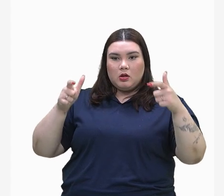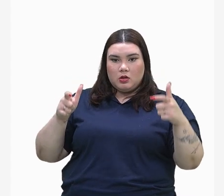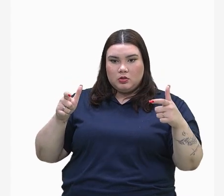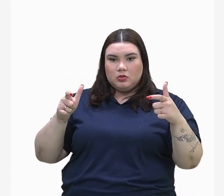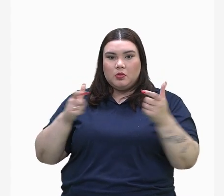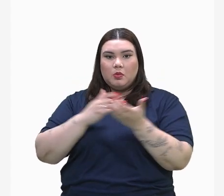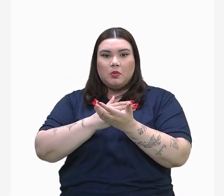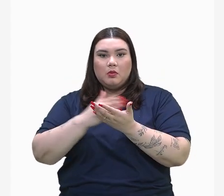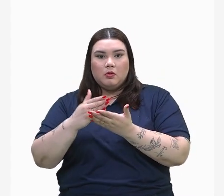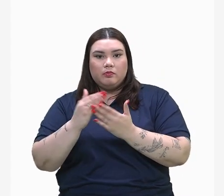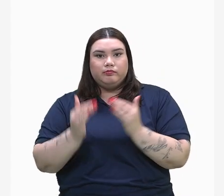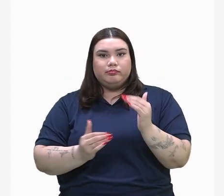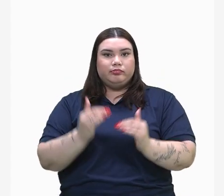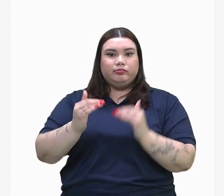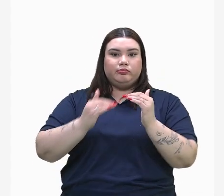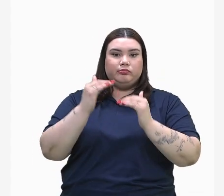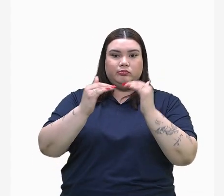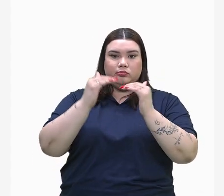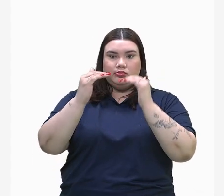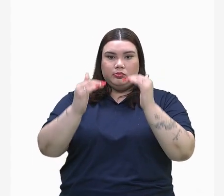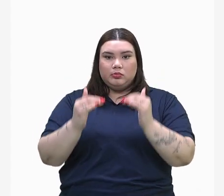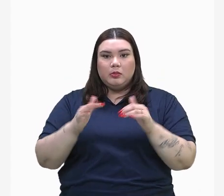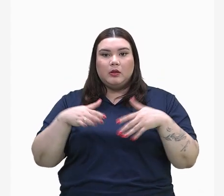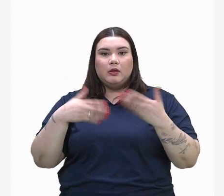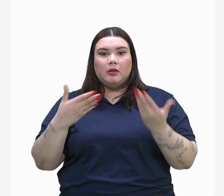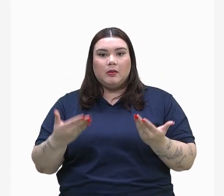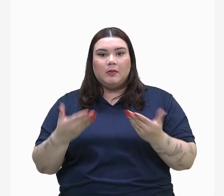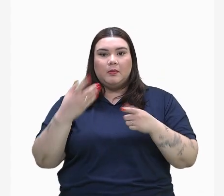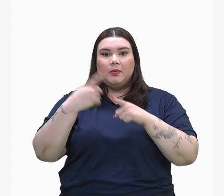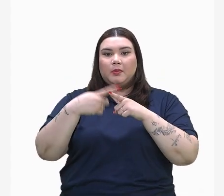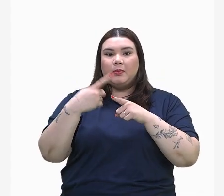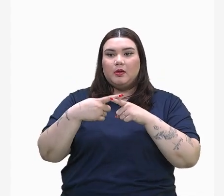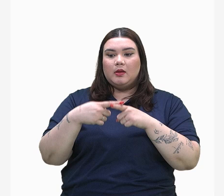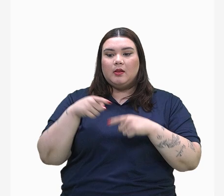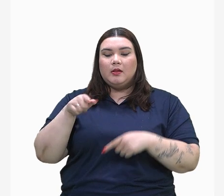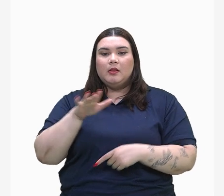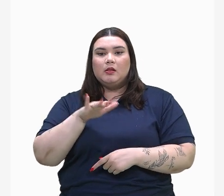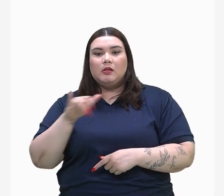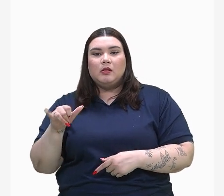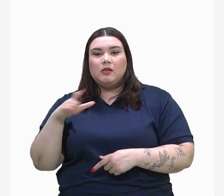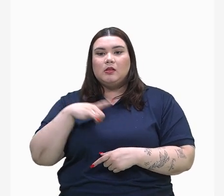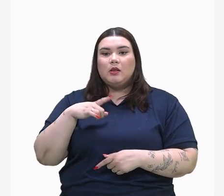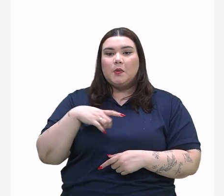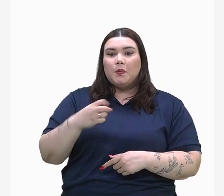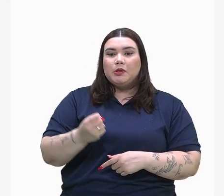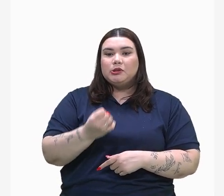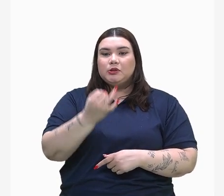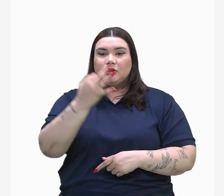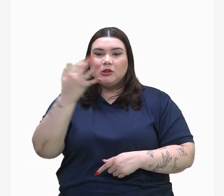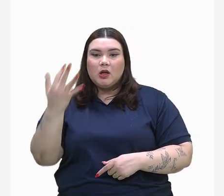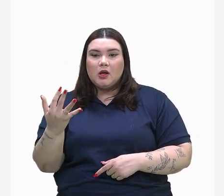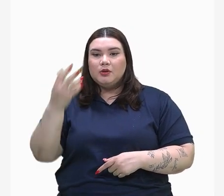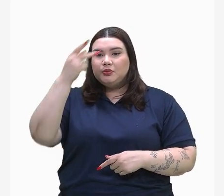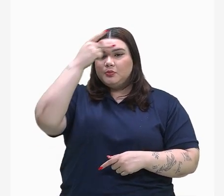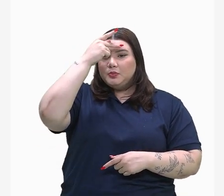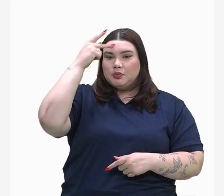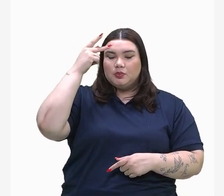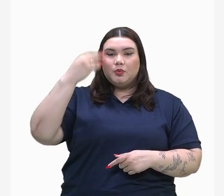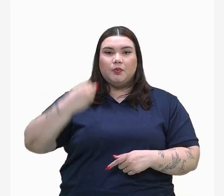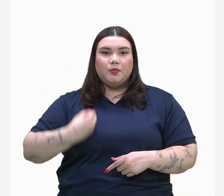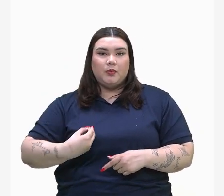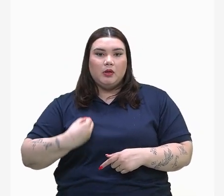se desenvolver bastante, até por conta da quantidade de habitantes. Ocorre o processo, né,